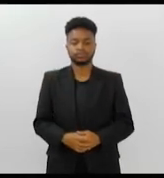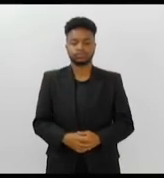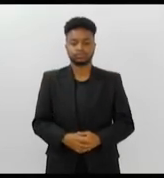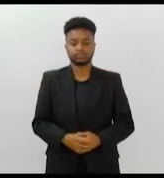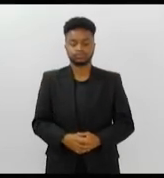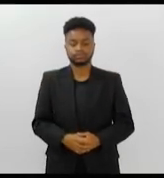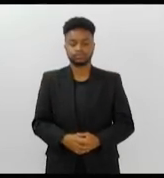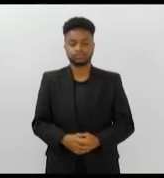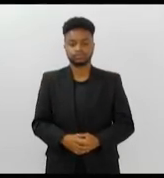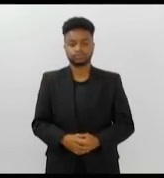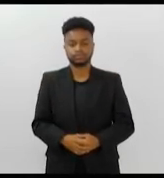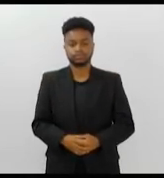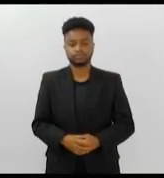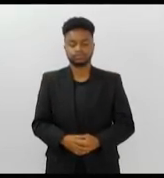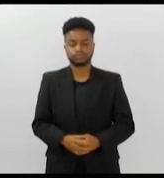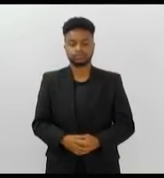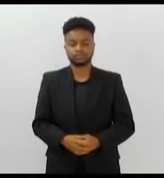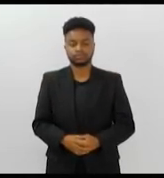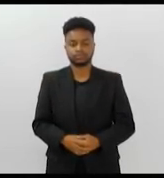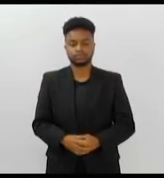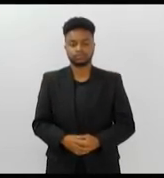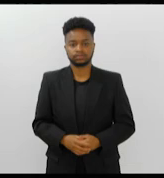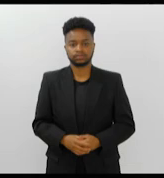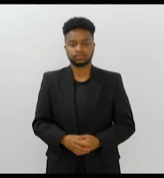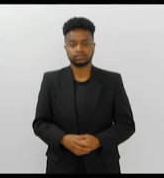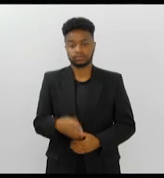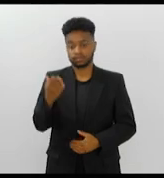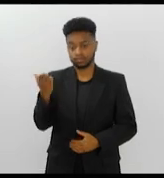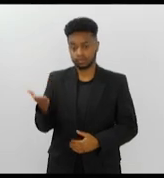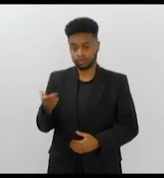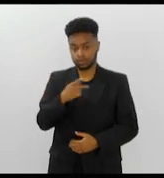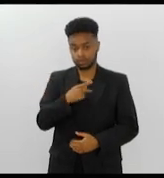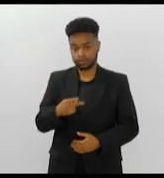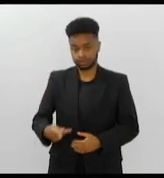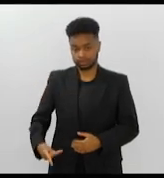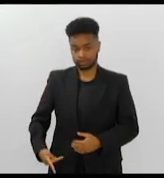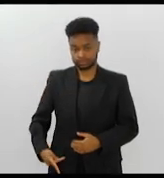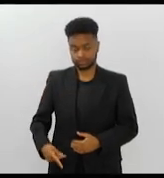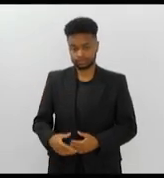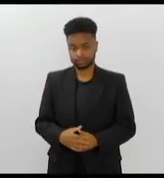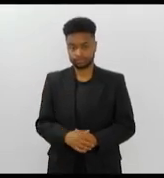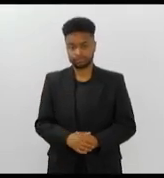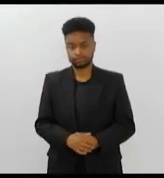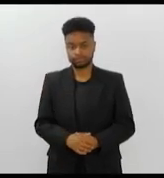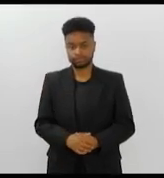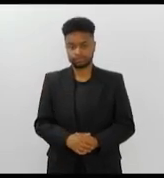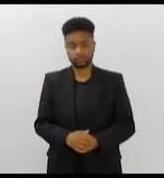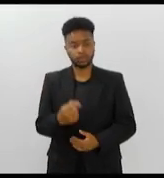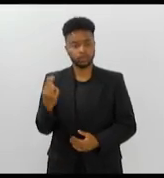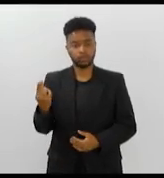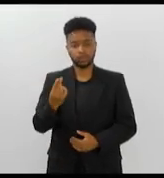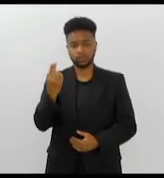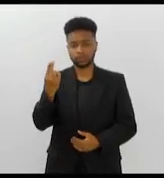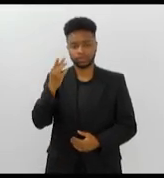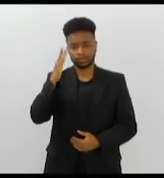auditivos Senor Presidente é inimaginável